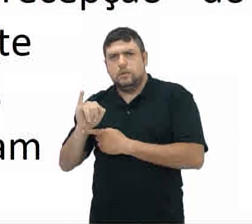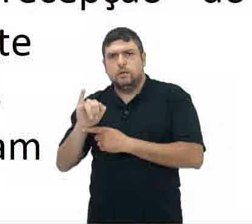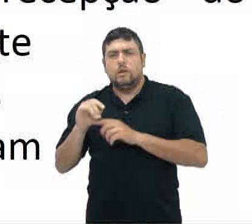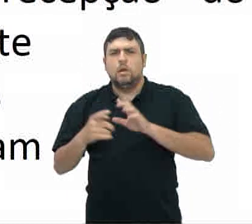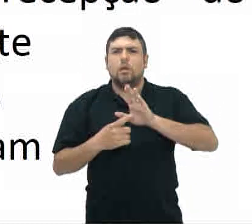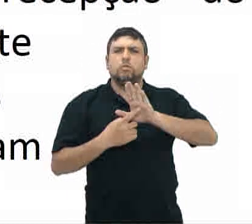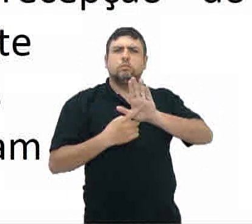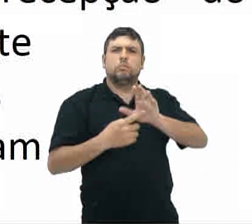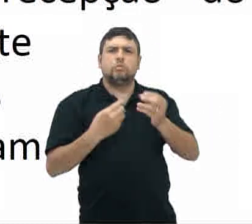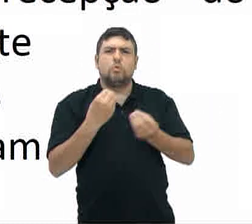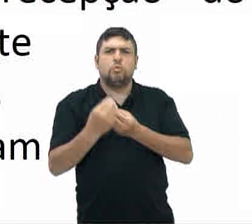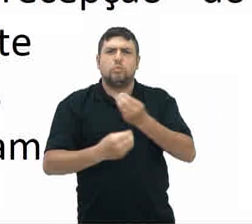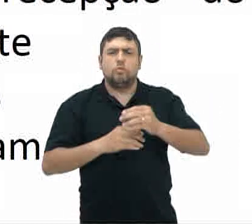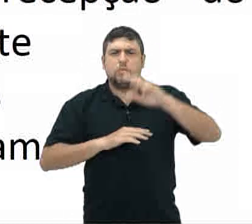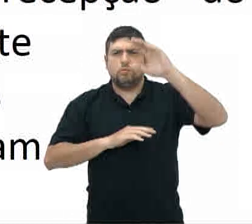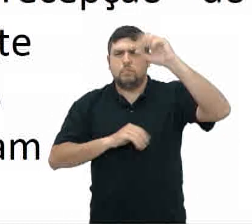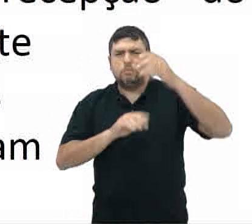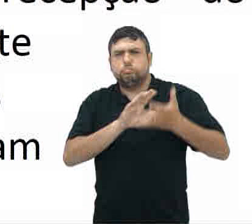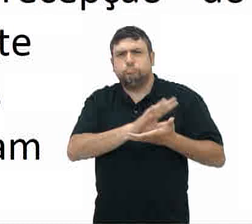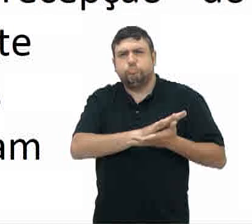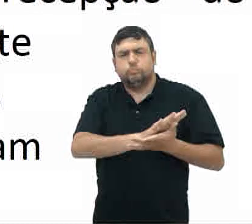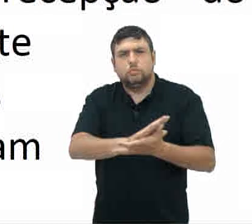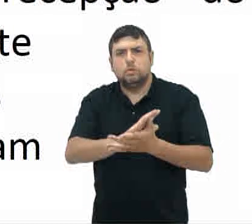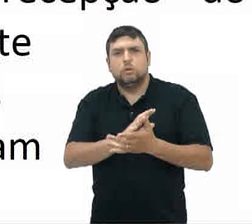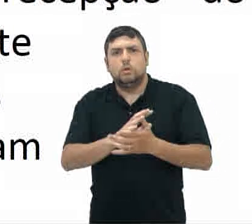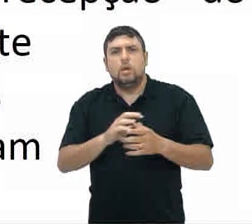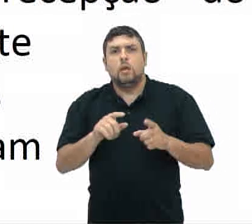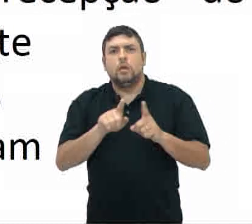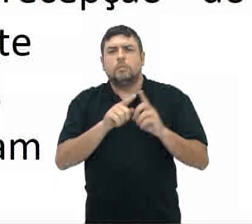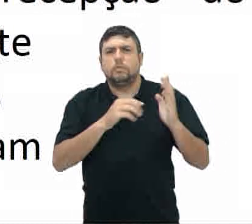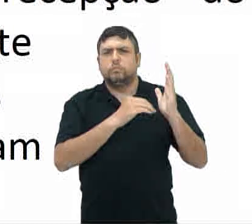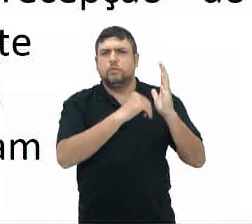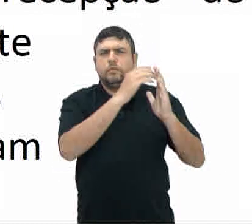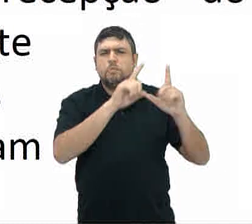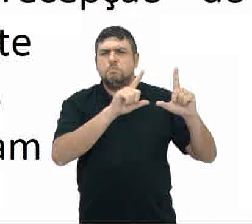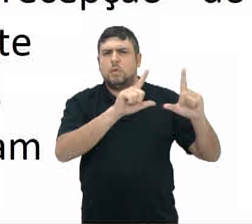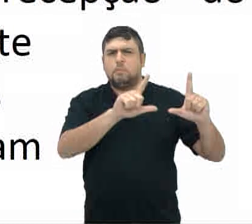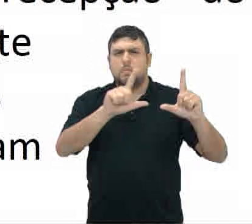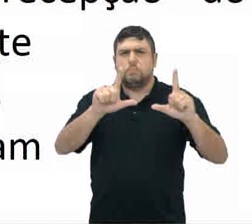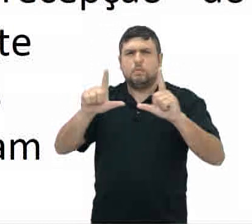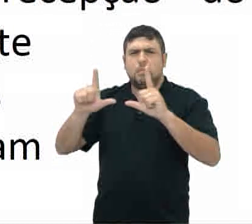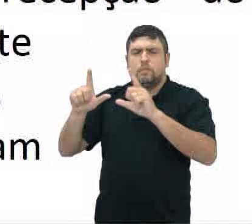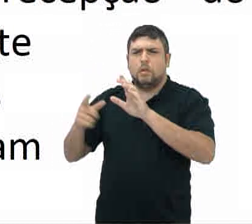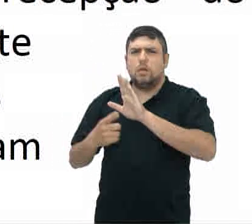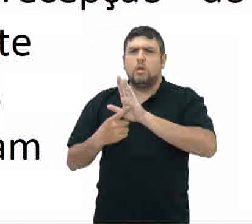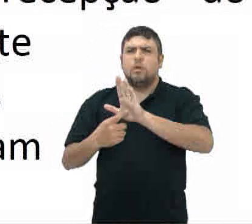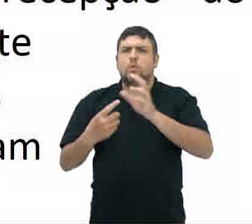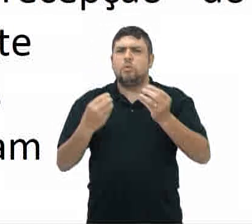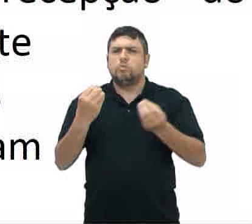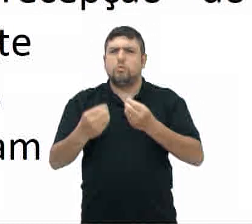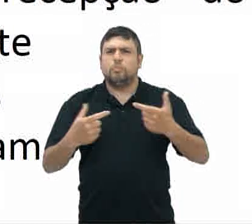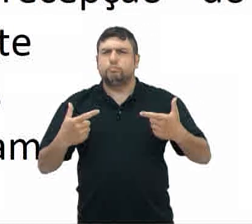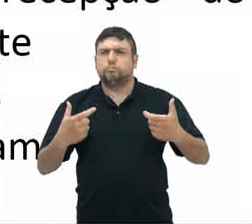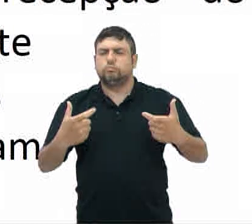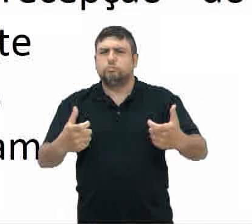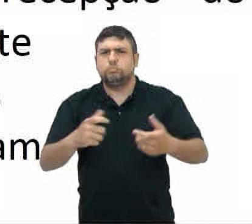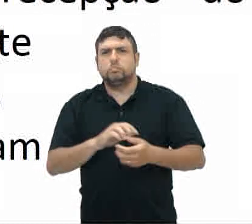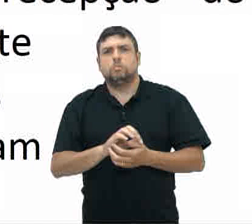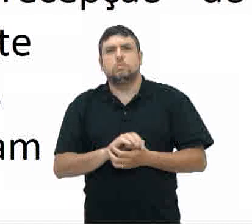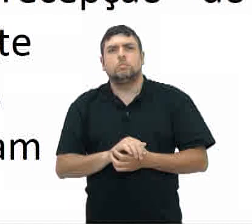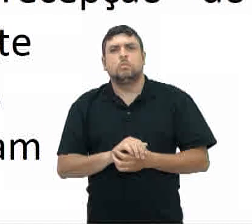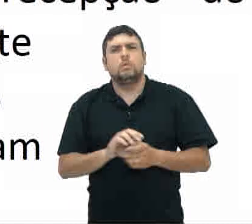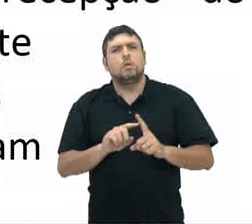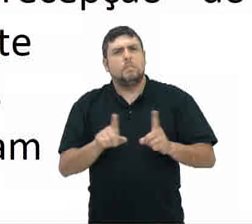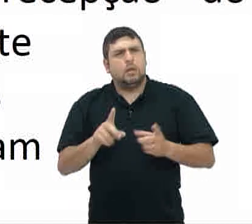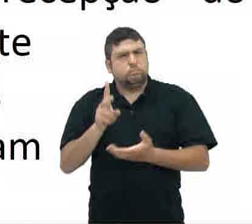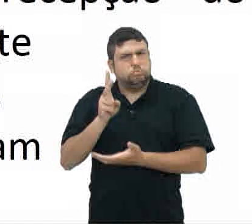violência norte-americana nas telas de Andy Warhol, para citar exemplos até distantes em suas concepções. Mas se isso sempre foi